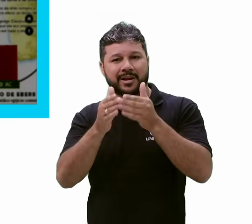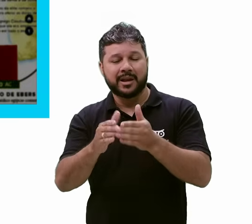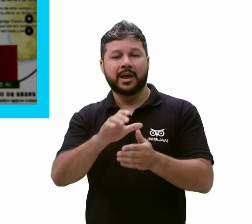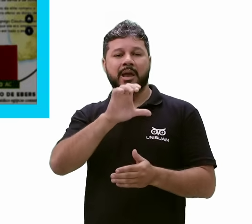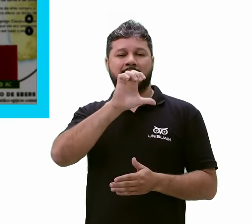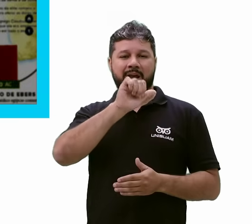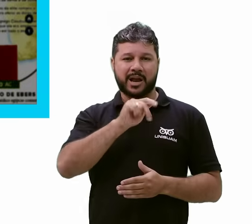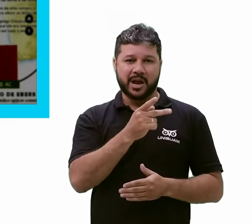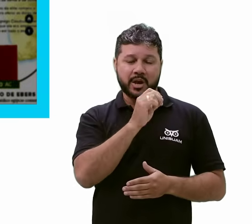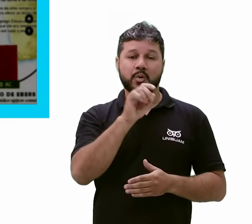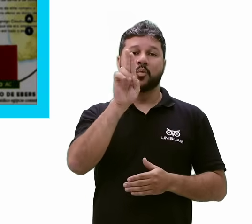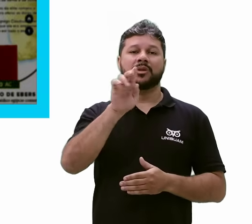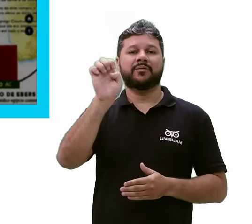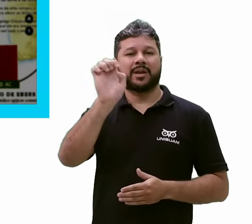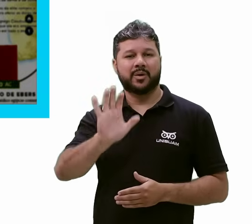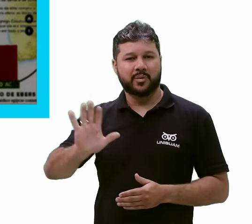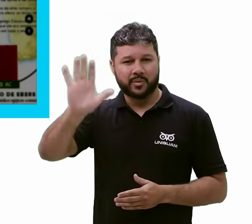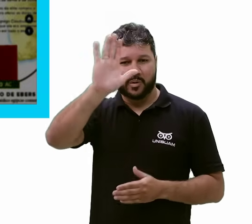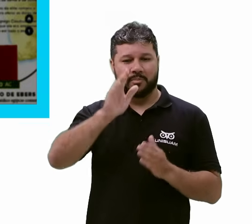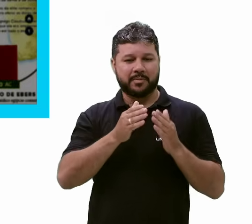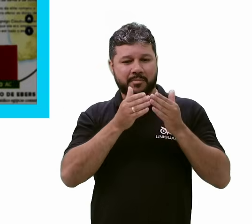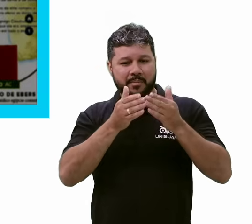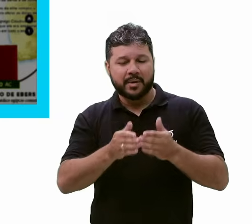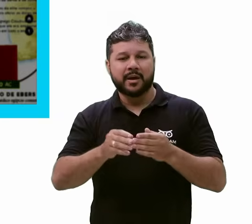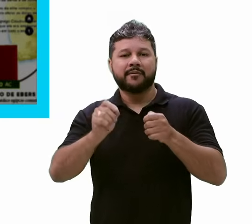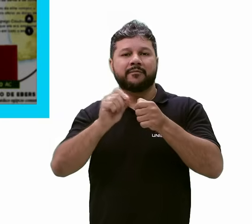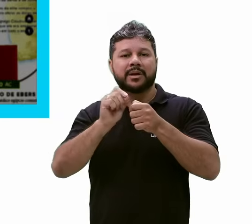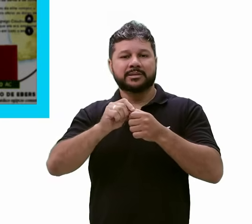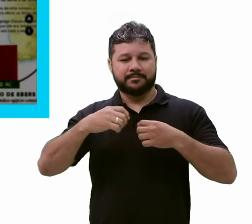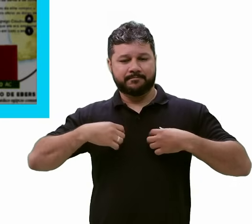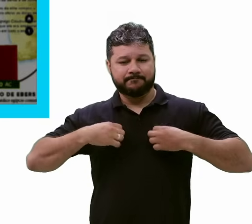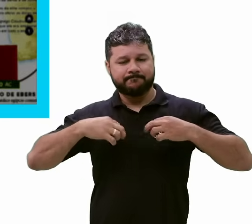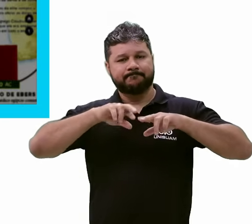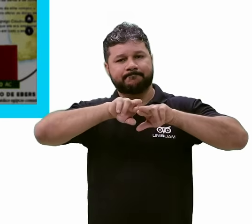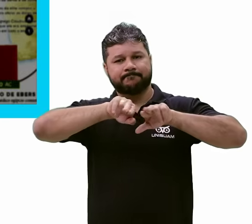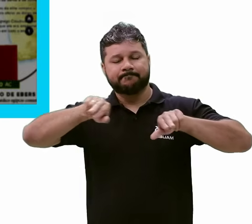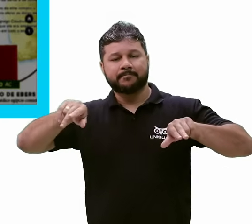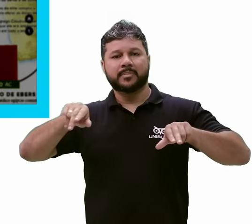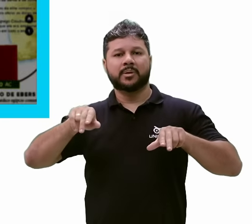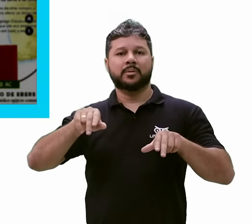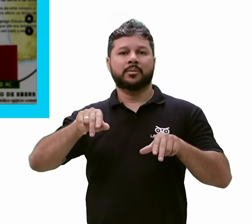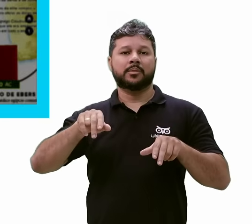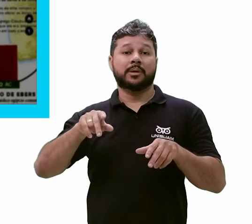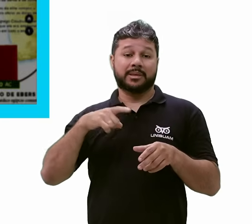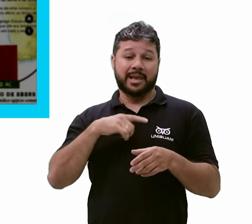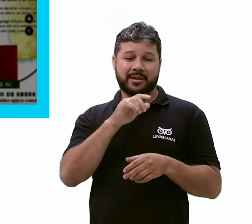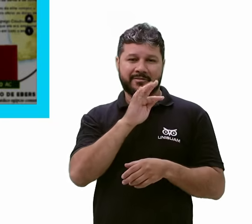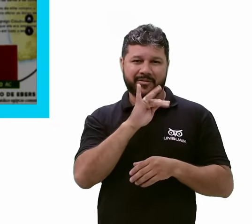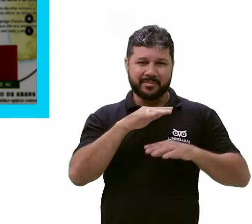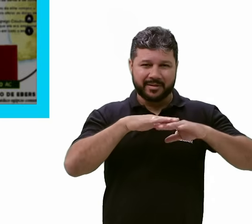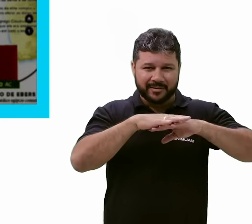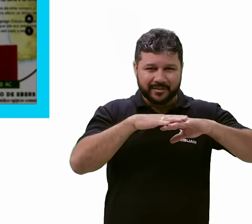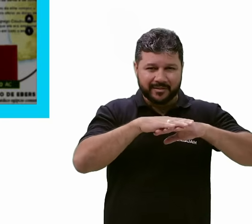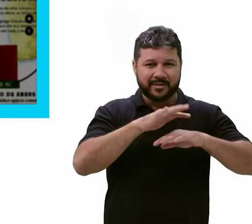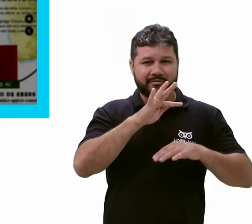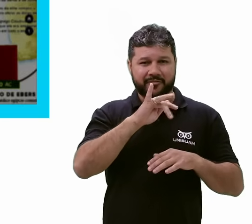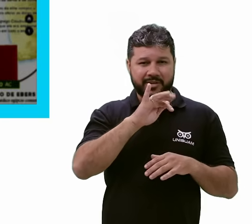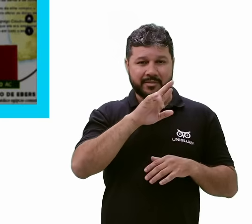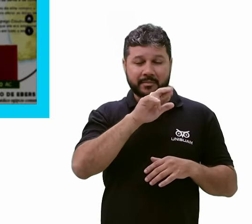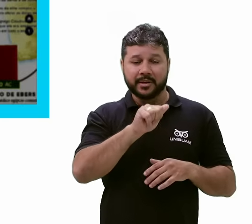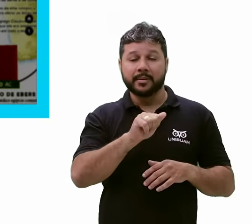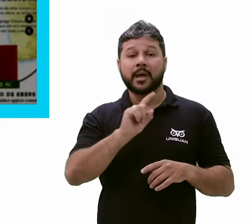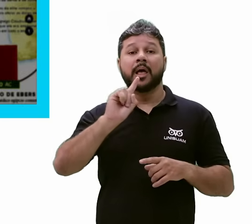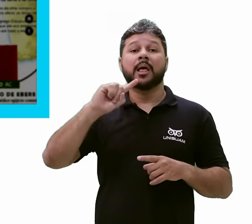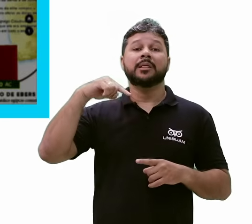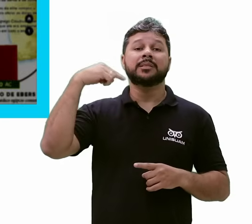cânhamo ele era muito utilizado na Europa nessa época, tá? Para a produção de diversas coisas através da sua fibra, tá? E